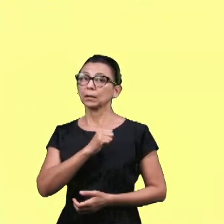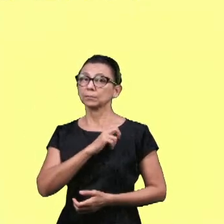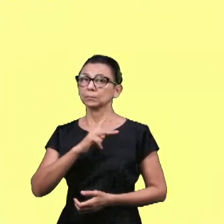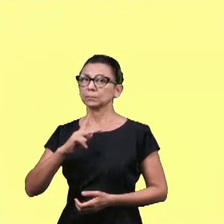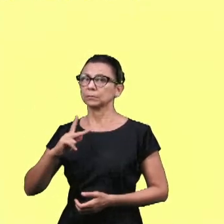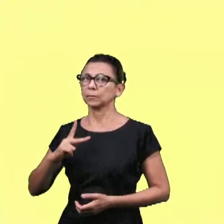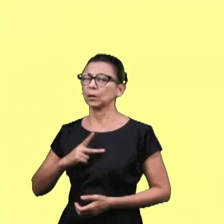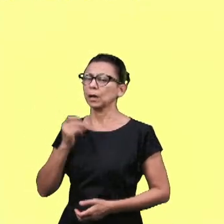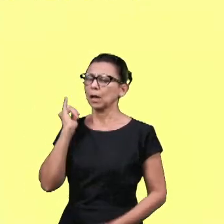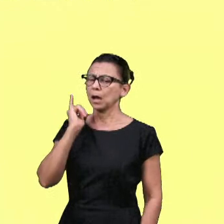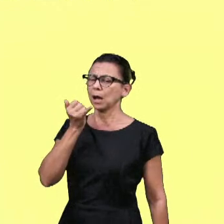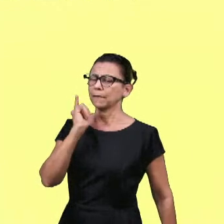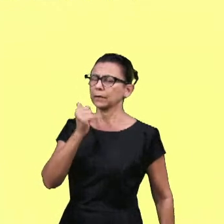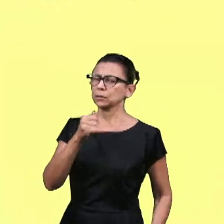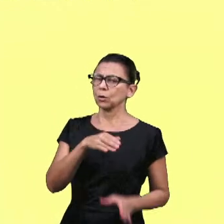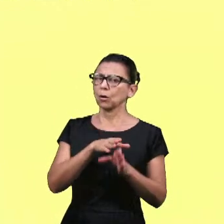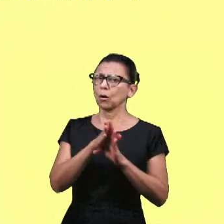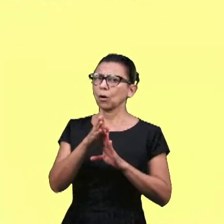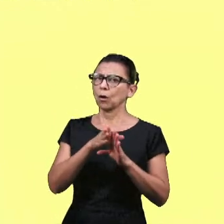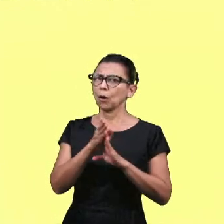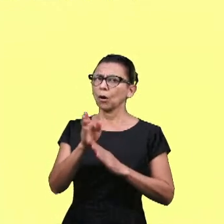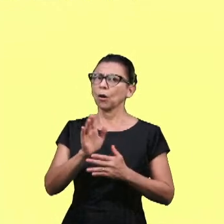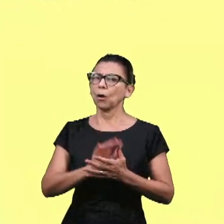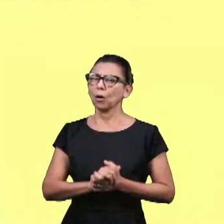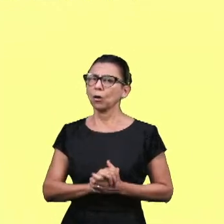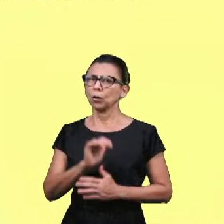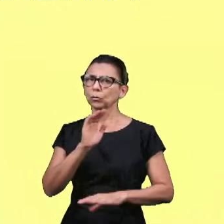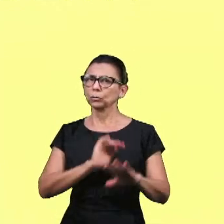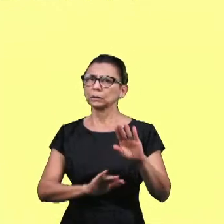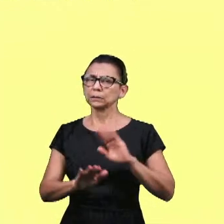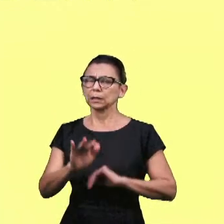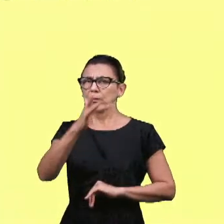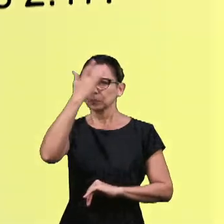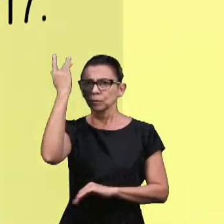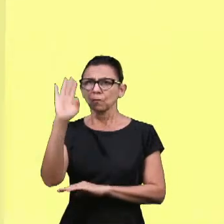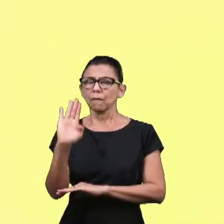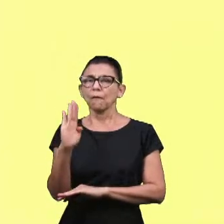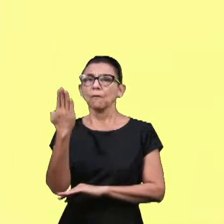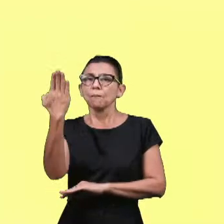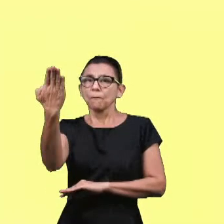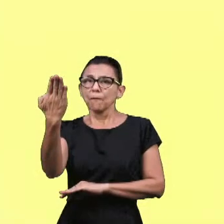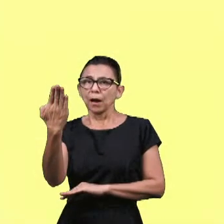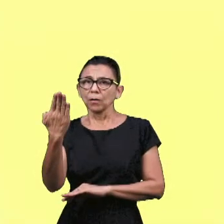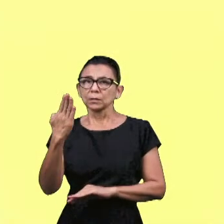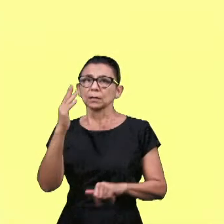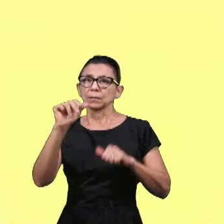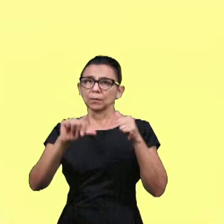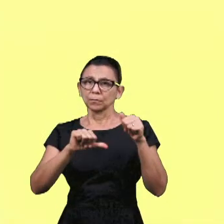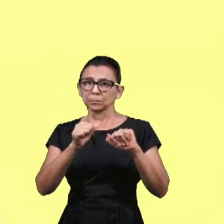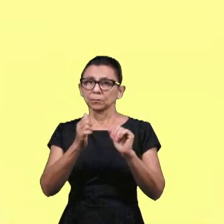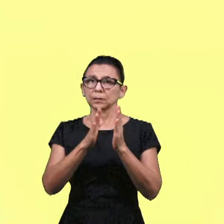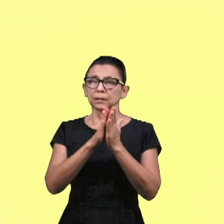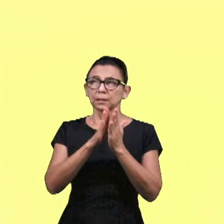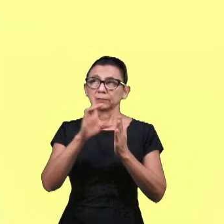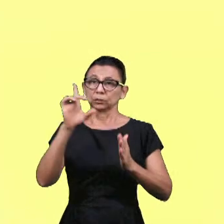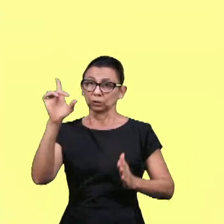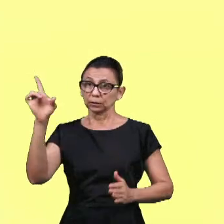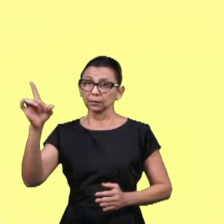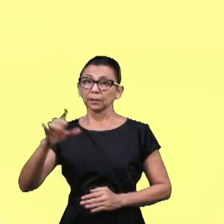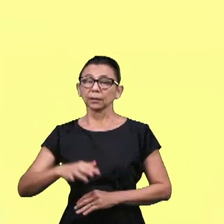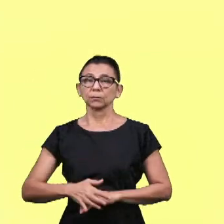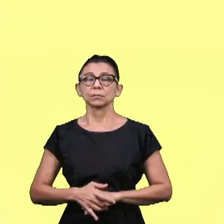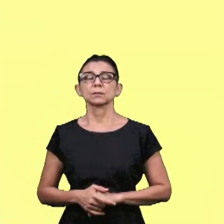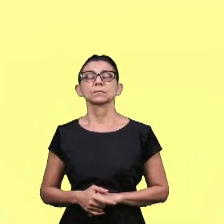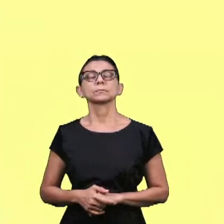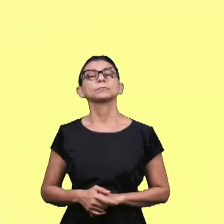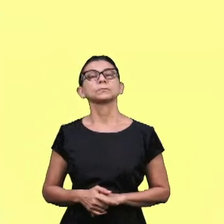que falsificariam a palavra de Deus. Mas nós sabemos que a palavra do Senhor